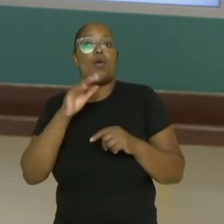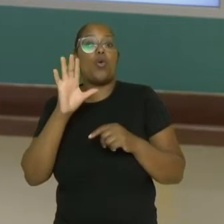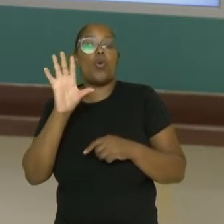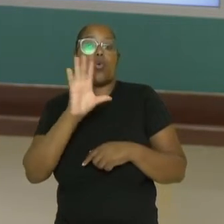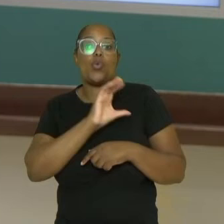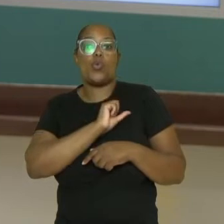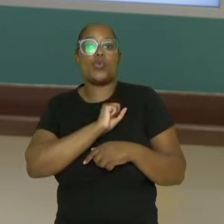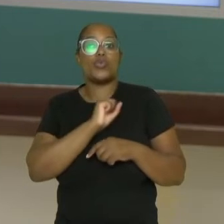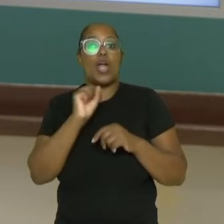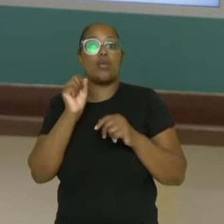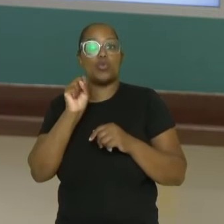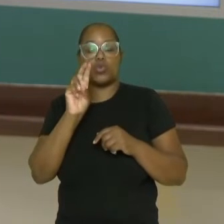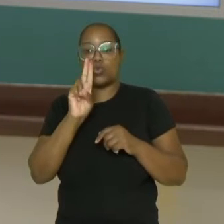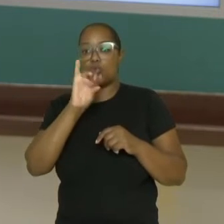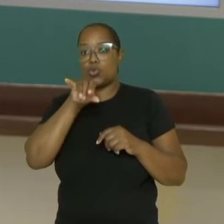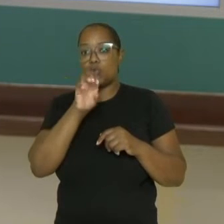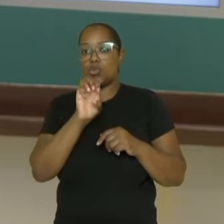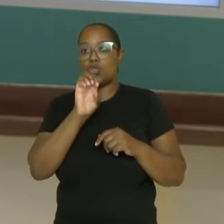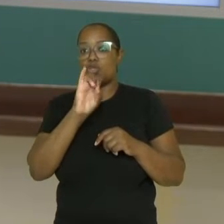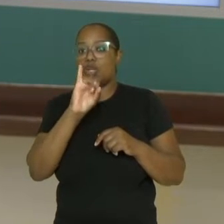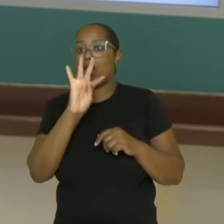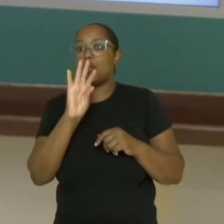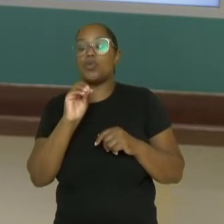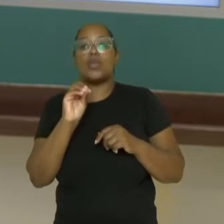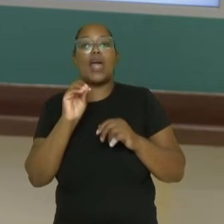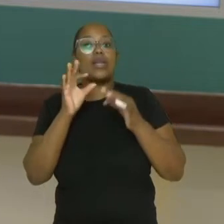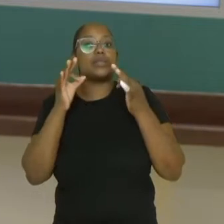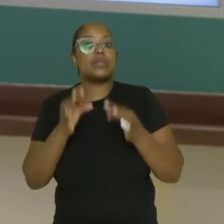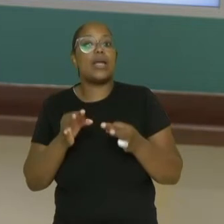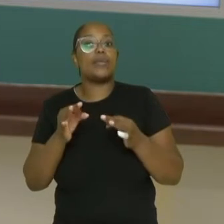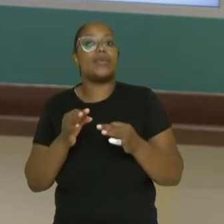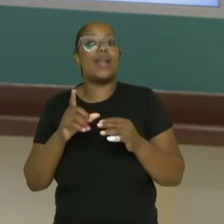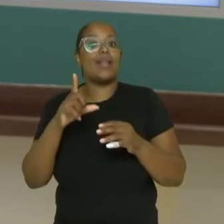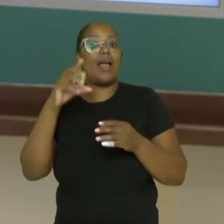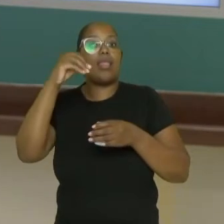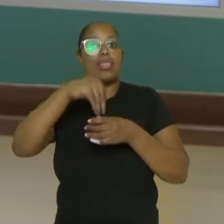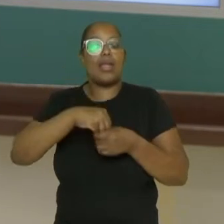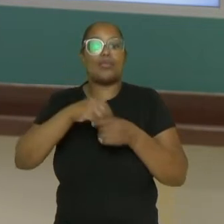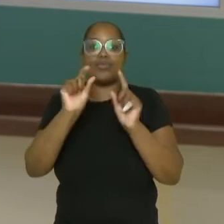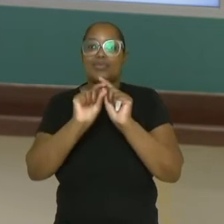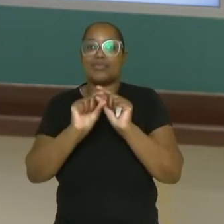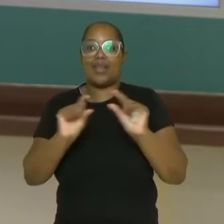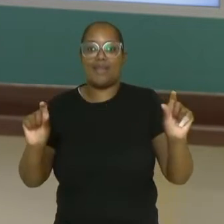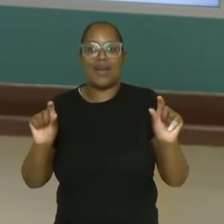está oculto, porém, ele existe dentro da frase, né? Então, alguém